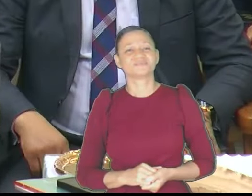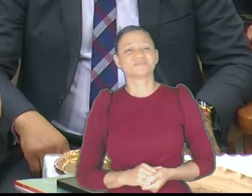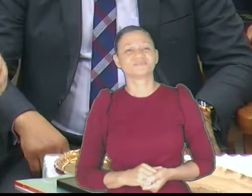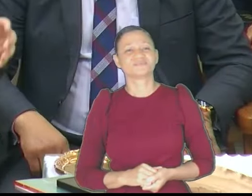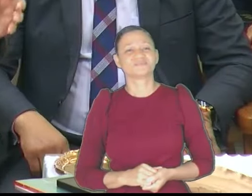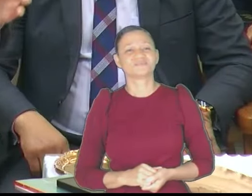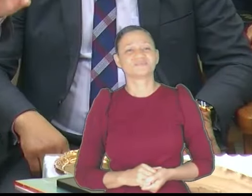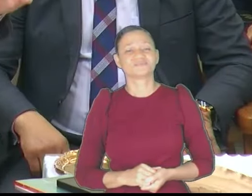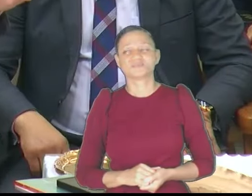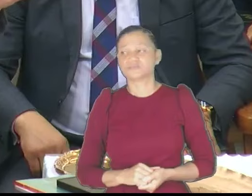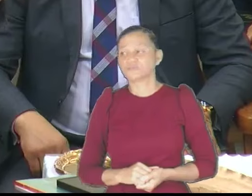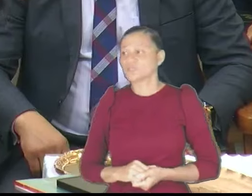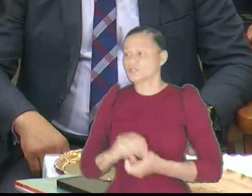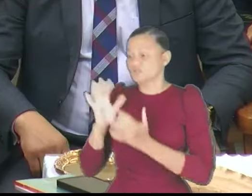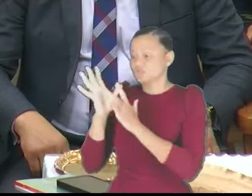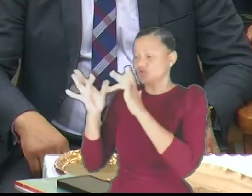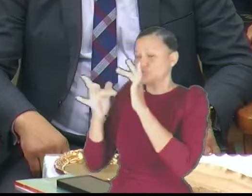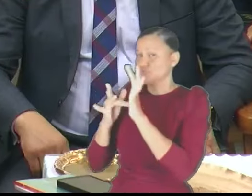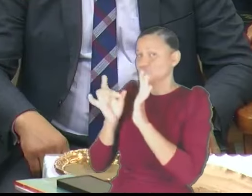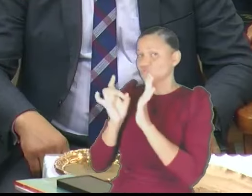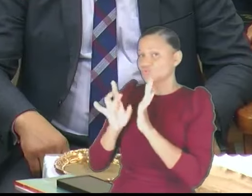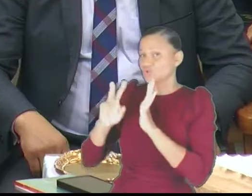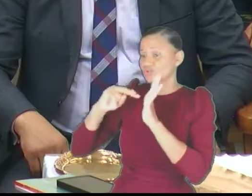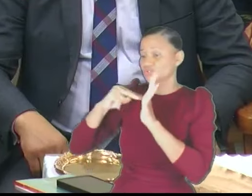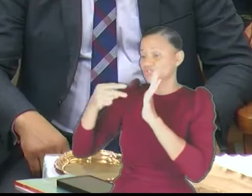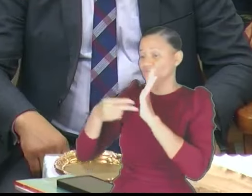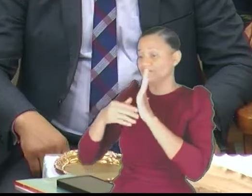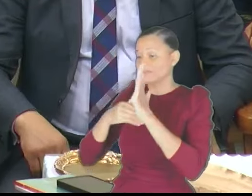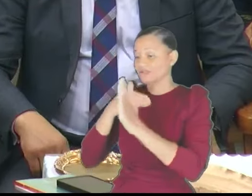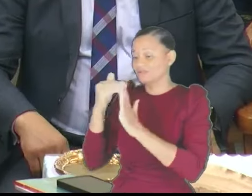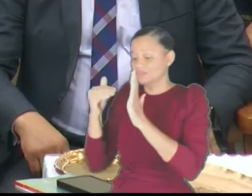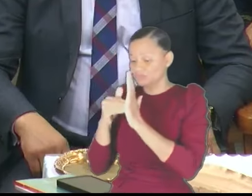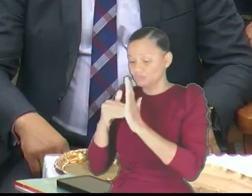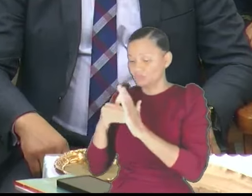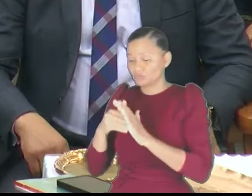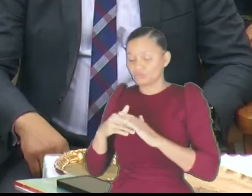Ele só é tudo para mim quando tudo que eu tenho é Ele.